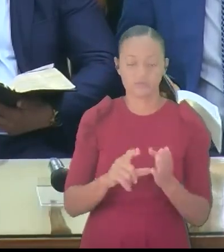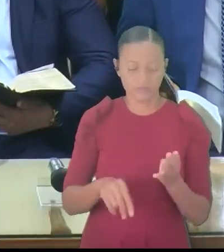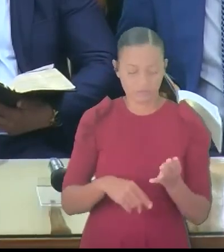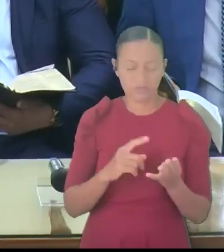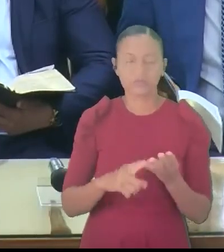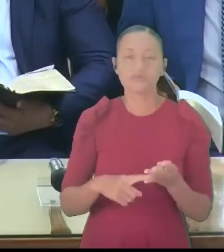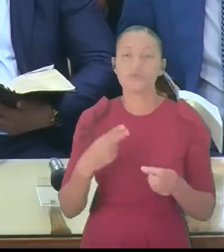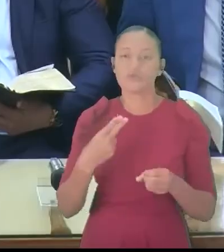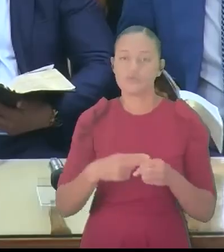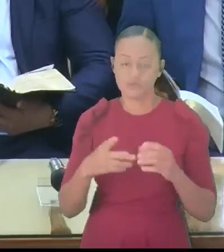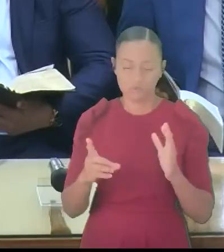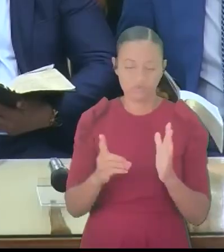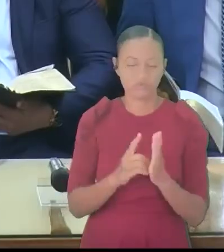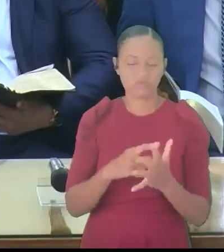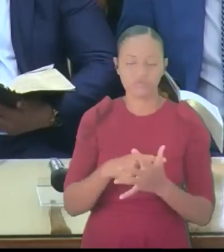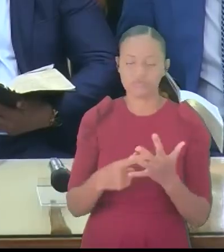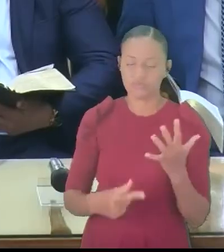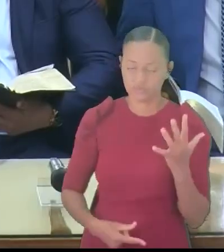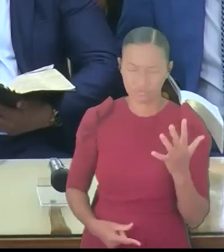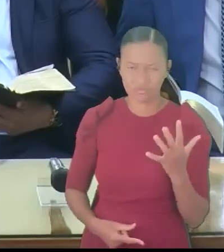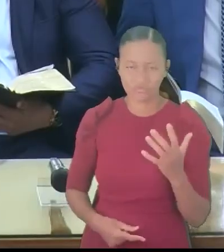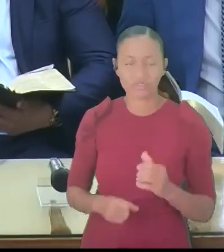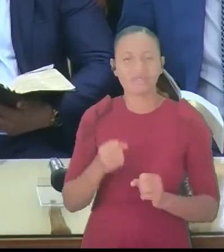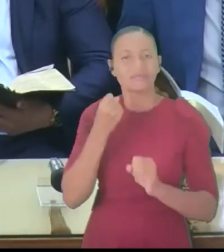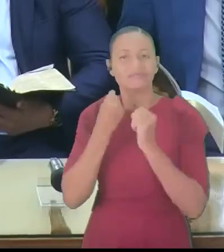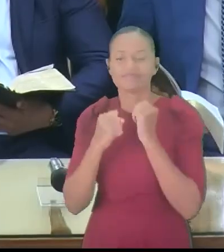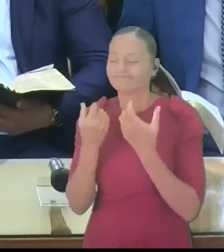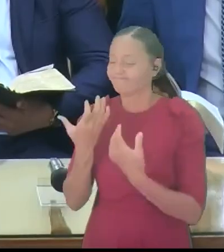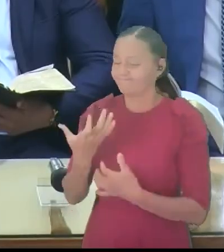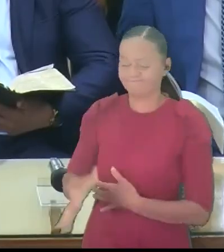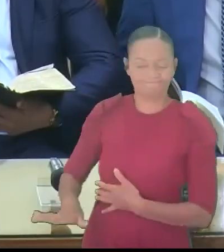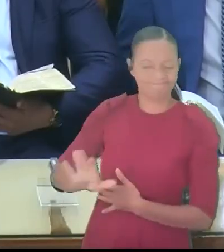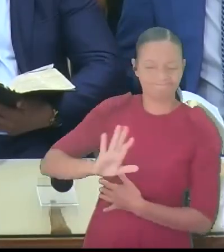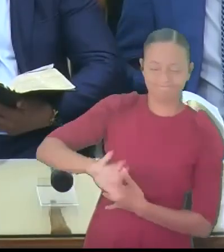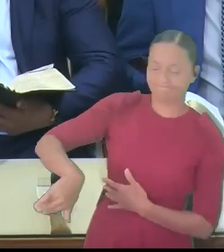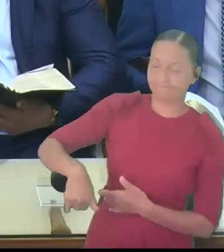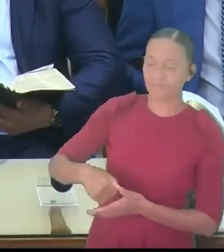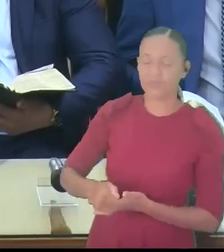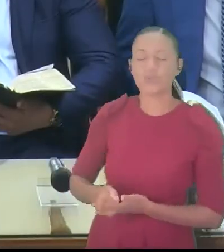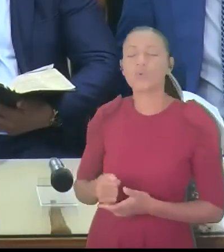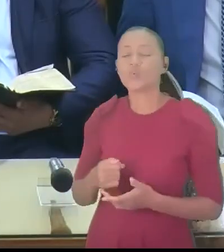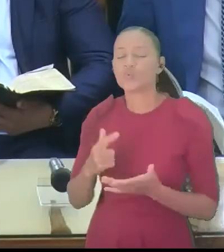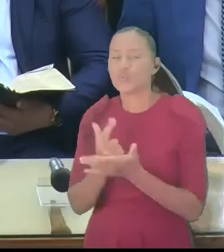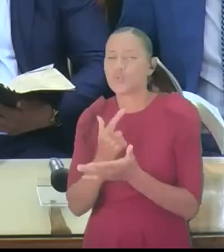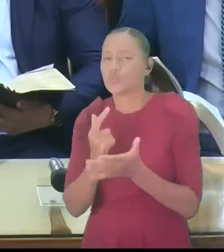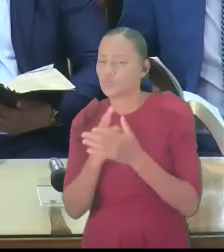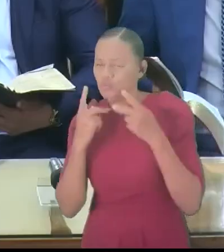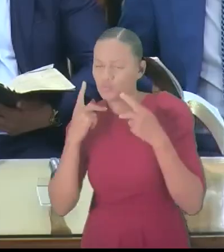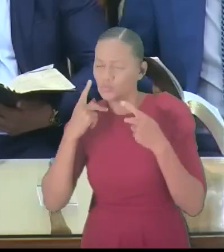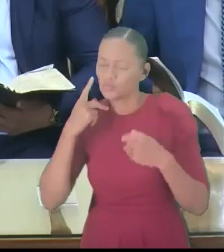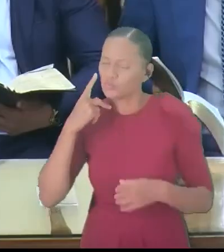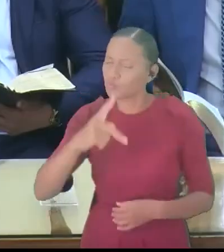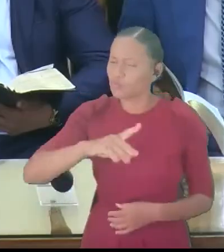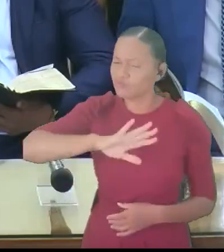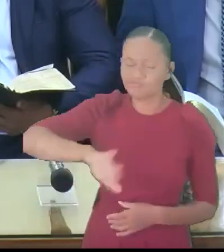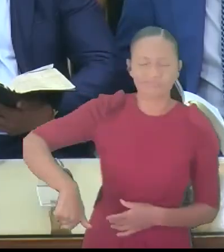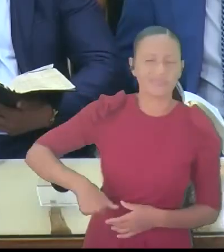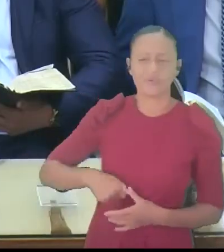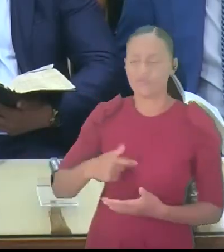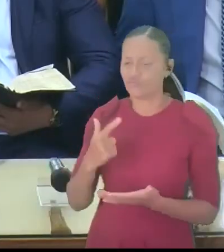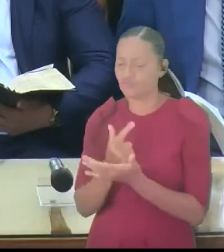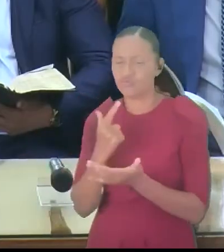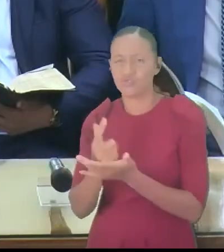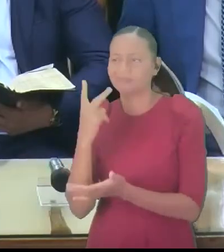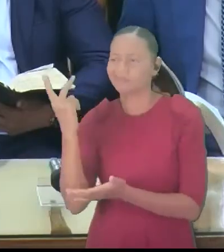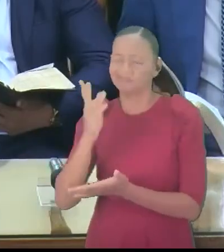Números e Deuteronômio. Eles nem aceitavam os salmos, eles não aceitavam os profetas, eles não aceitavam os livros históricos, eles